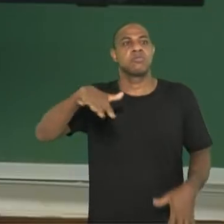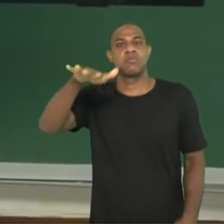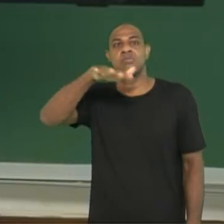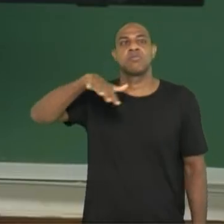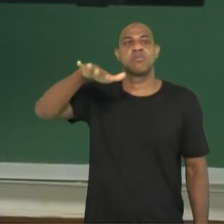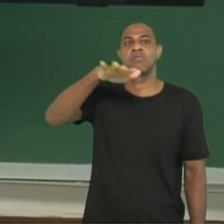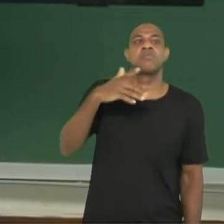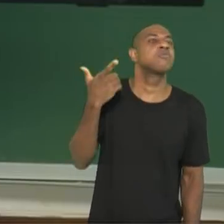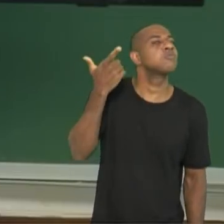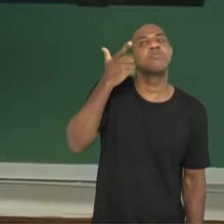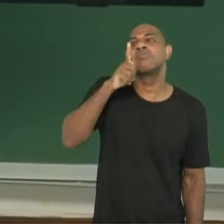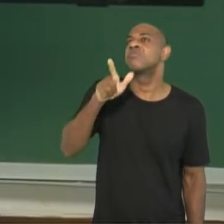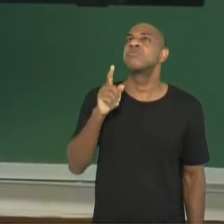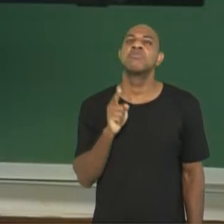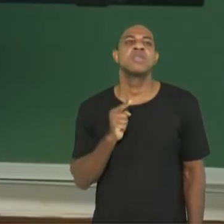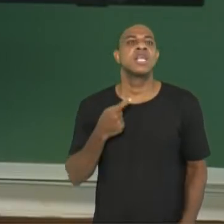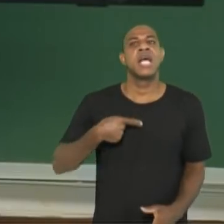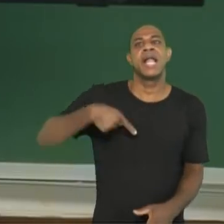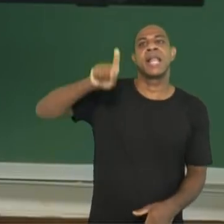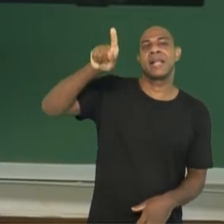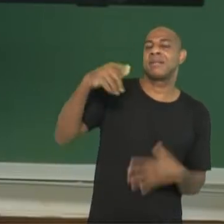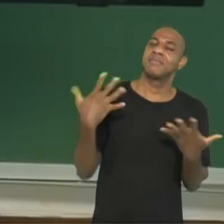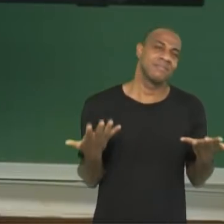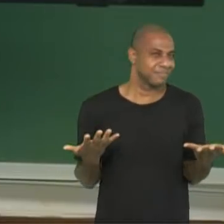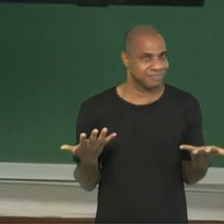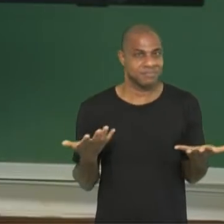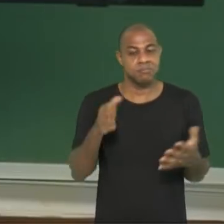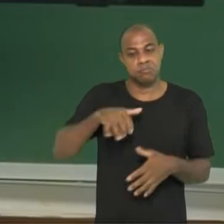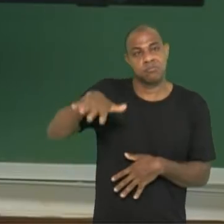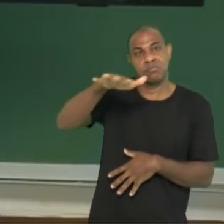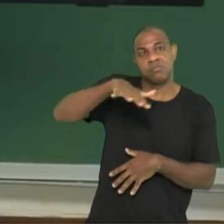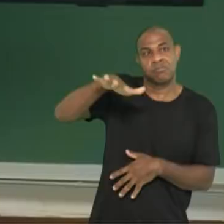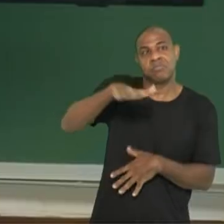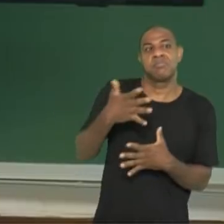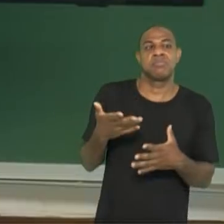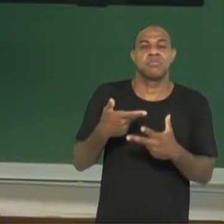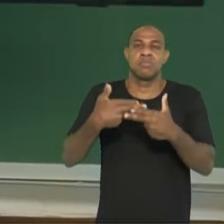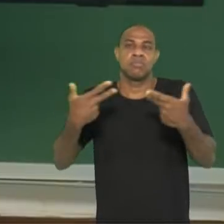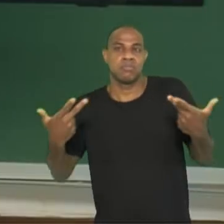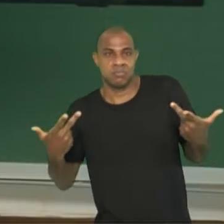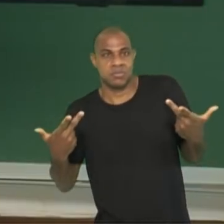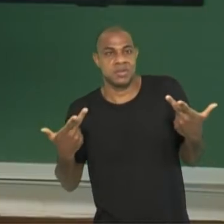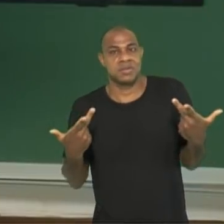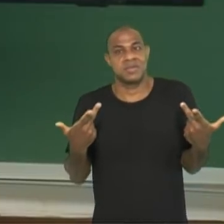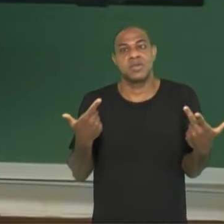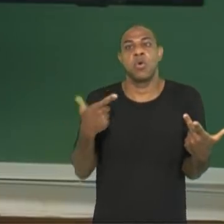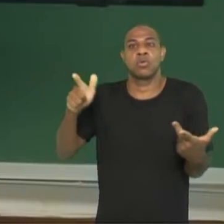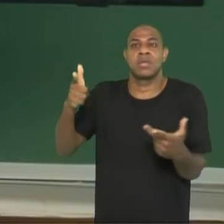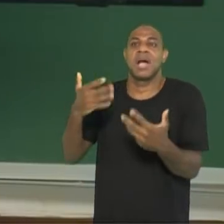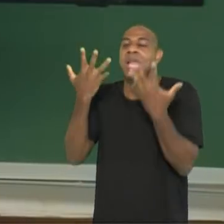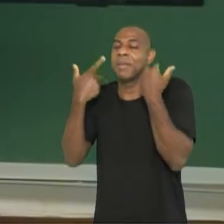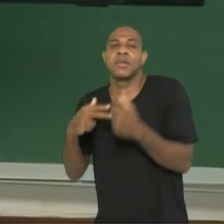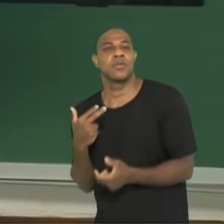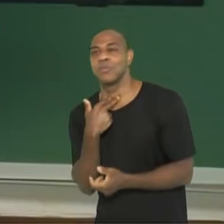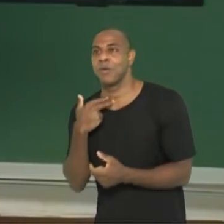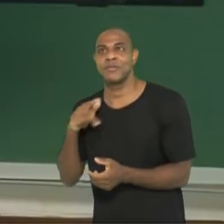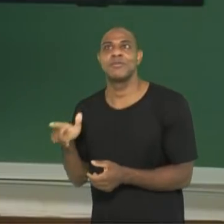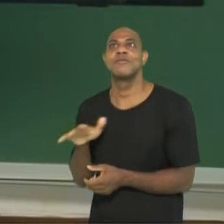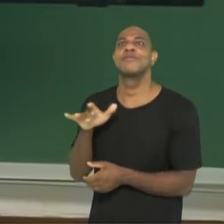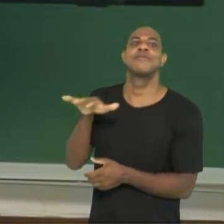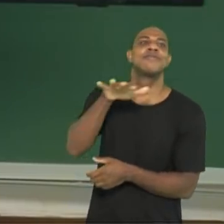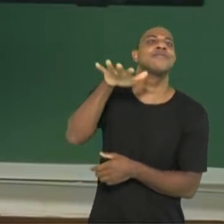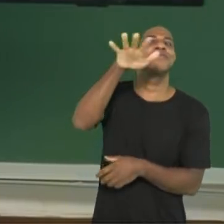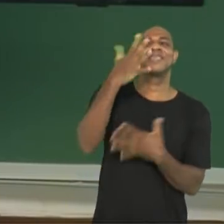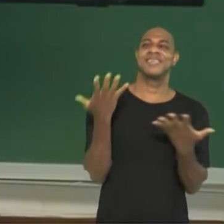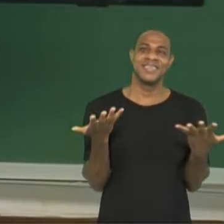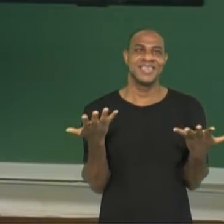animais não conseguem e que eles possam ajudar no meio ambiente com coisas que outros animais não podem. Eles são muito importantes no